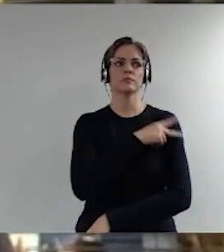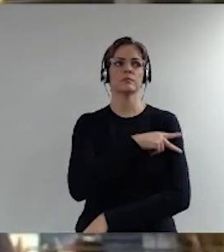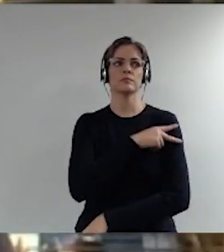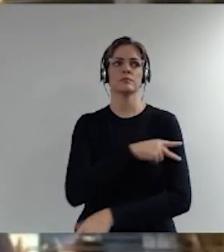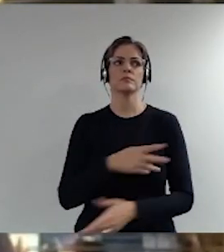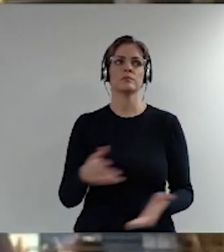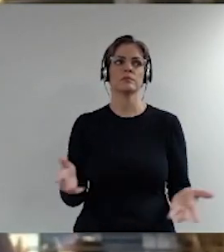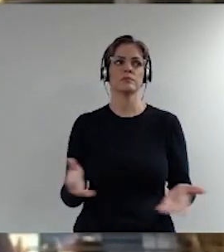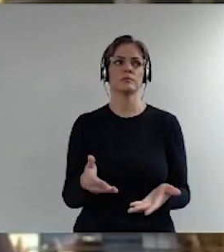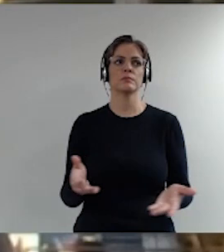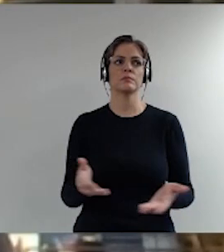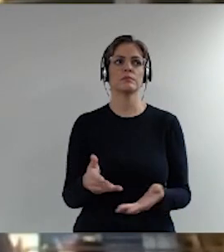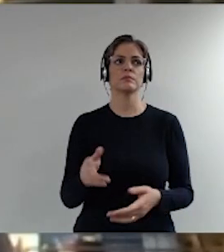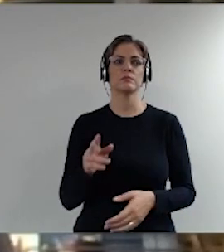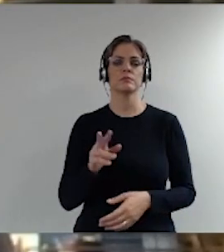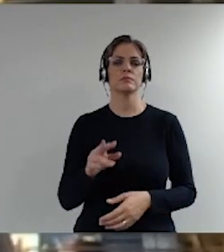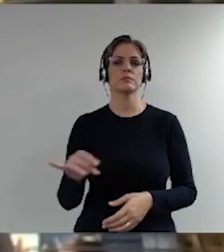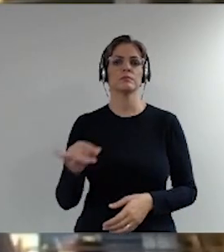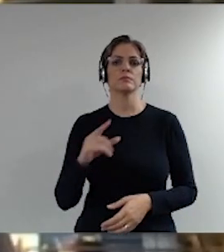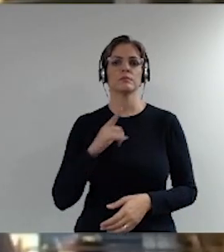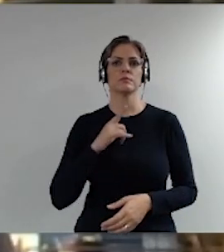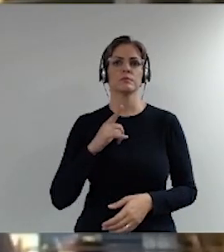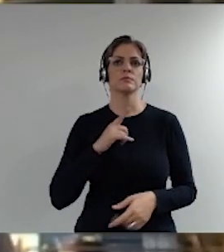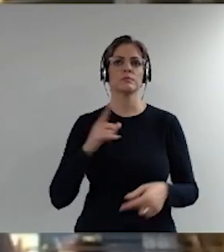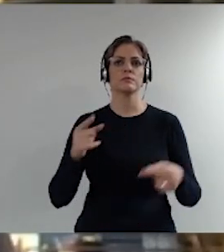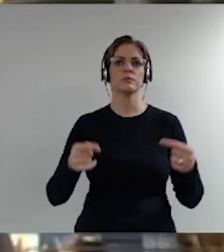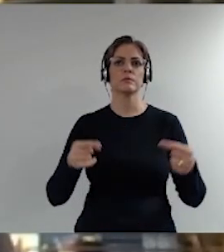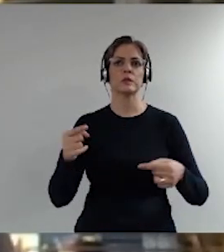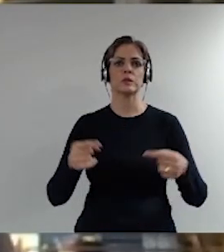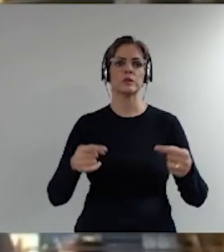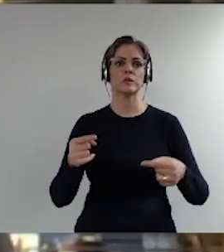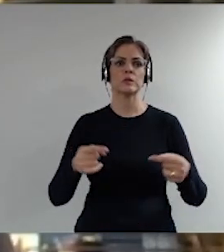agora ele vai ter ainda a concorrência